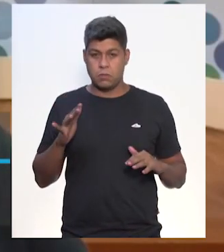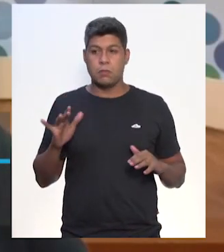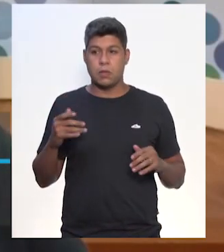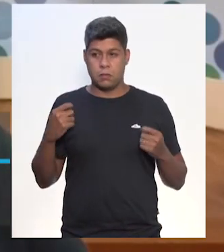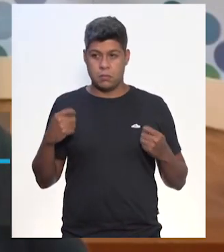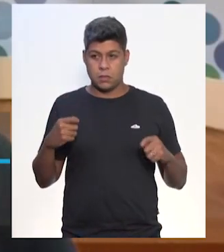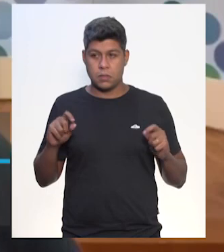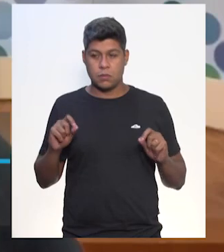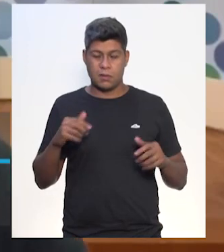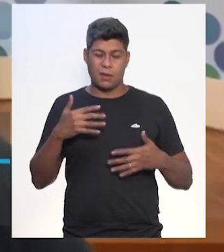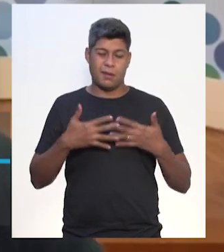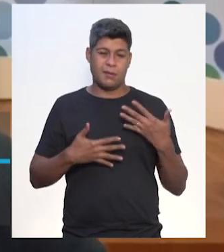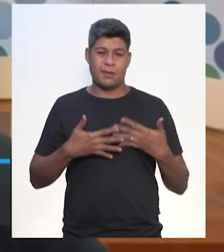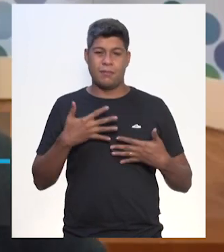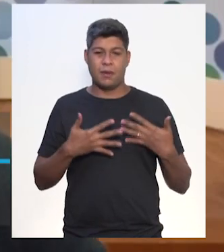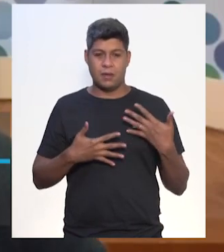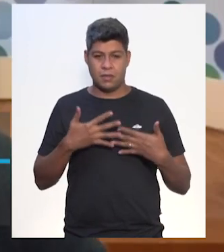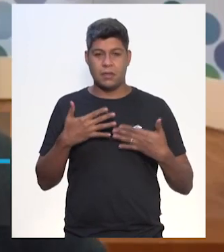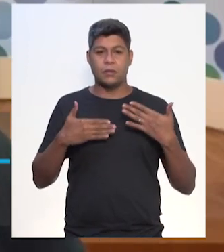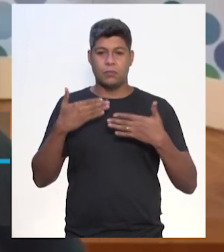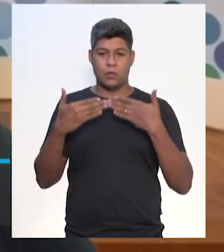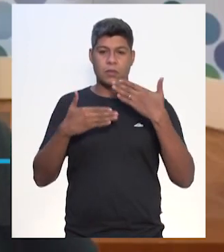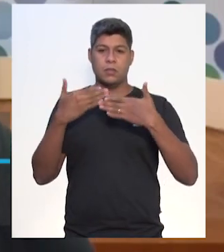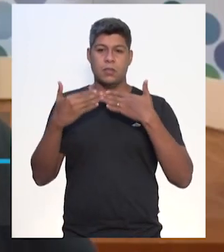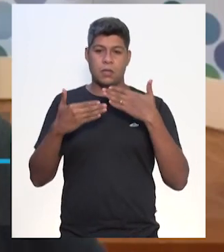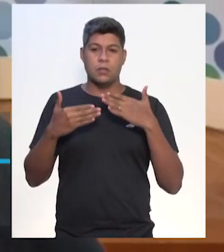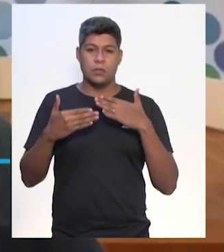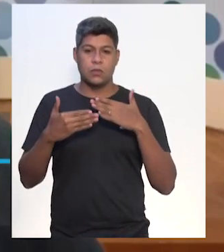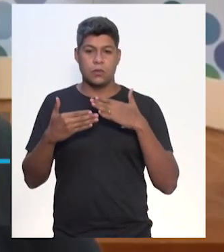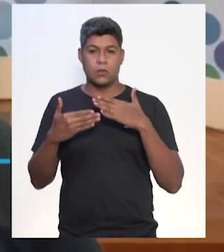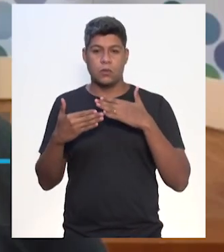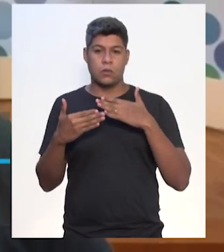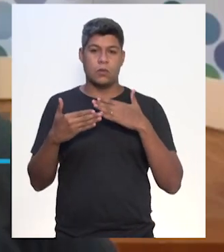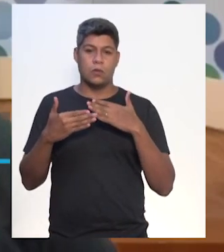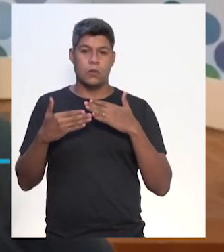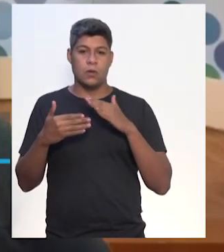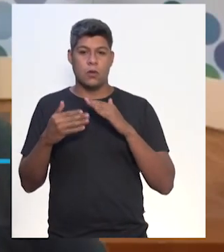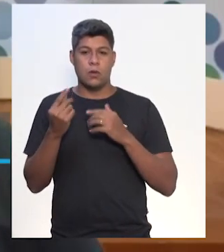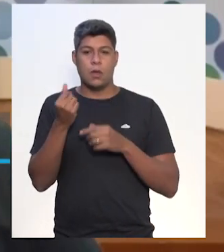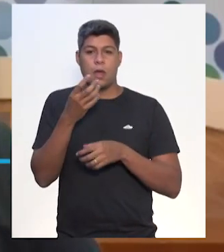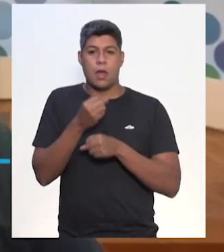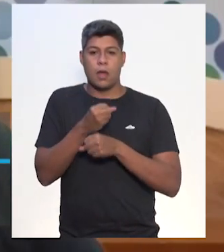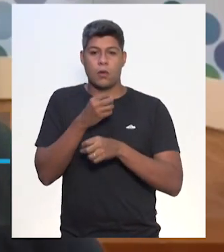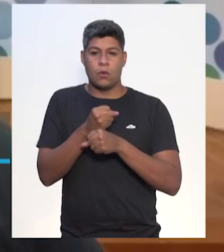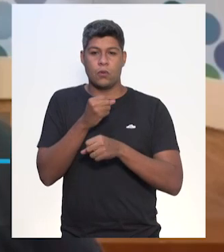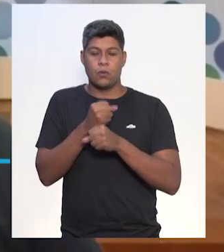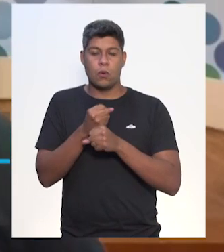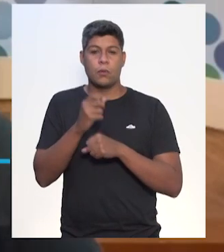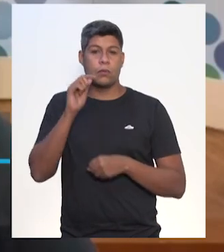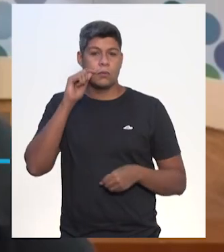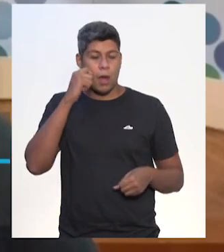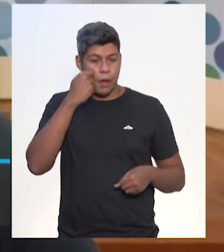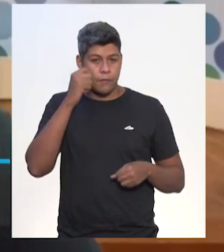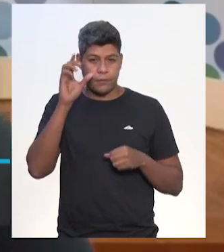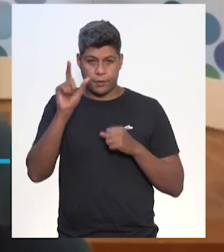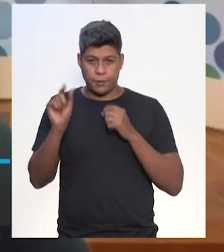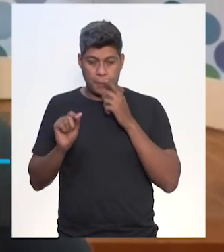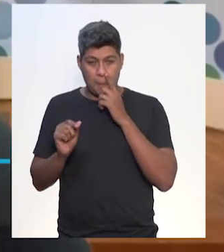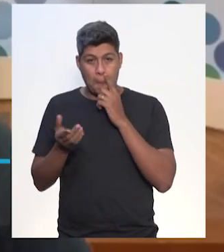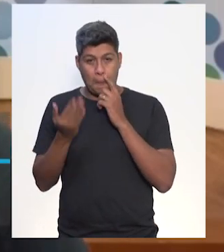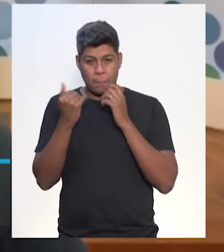aí acabou atrapalhando esse processo, né, esse processo econômico do continente africano, tá certo? Vamos a